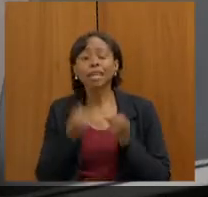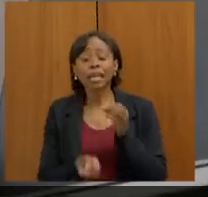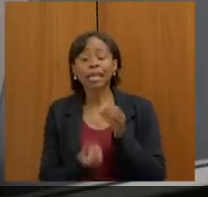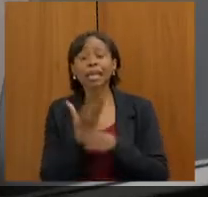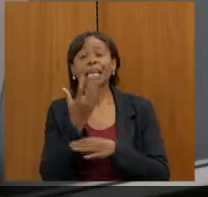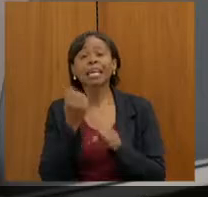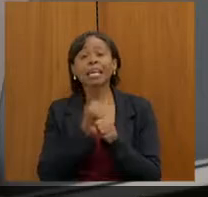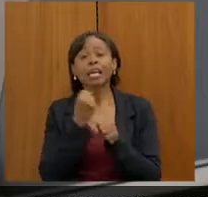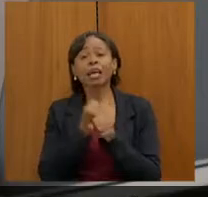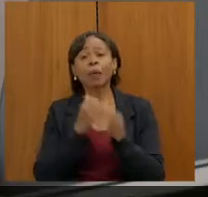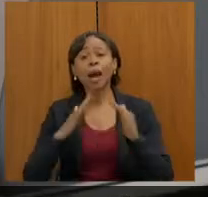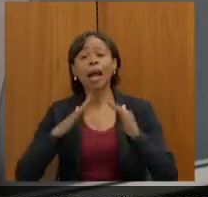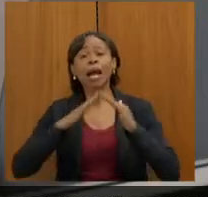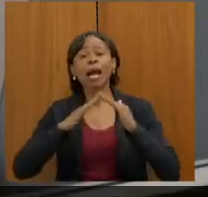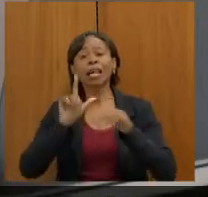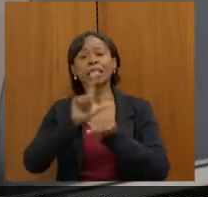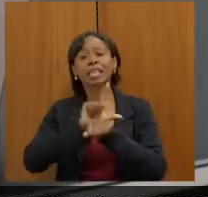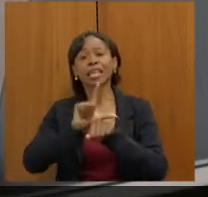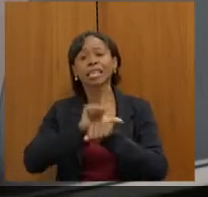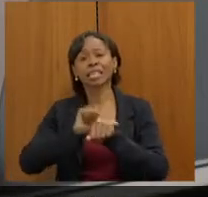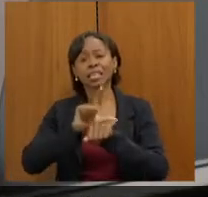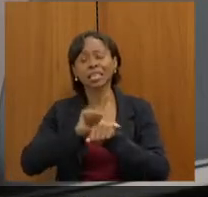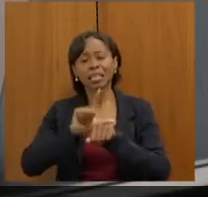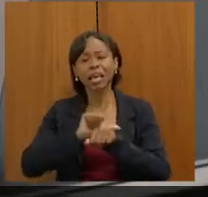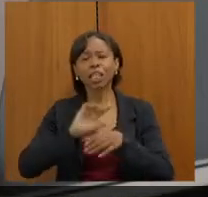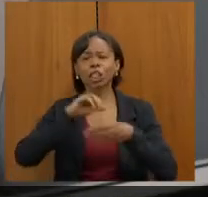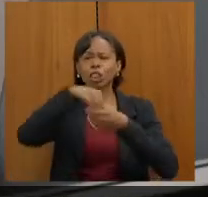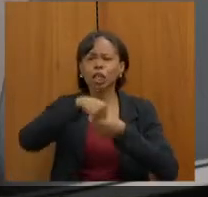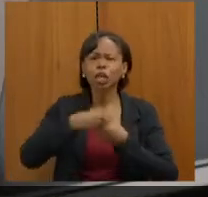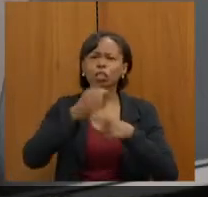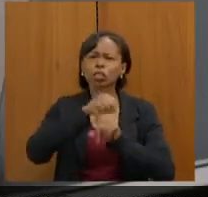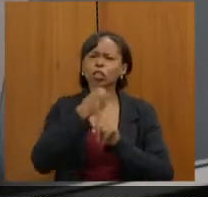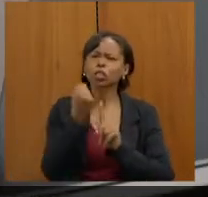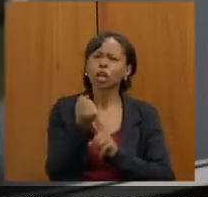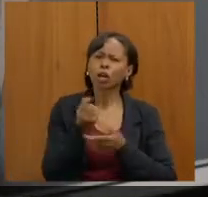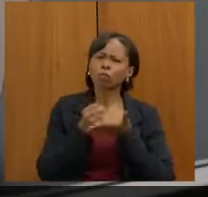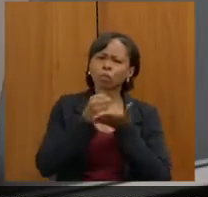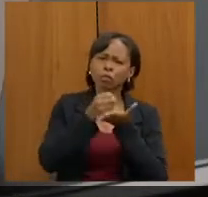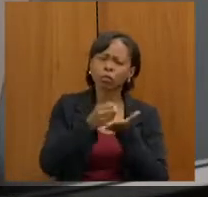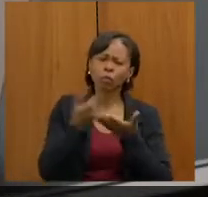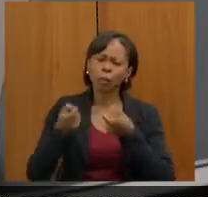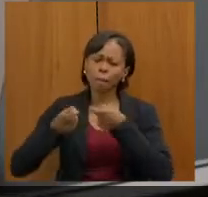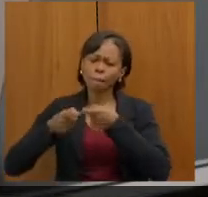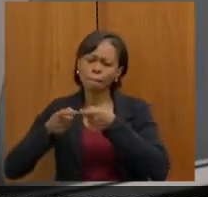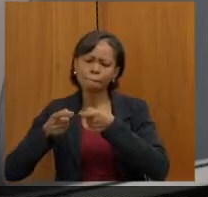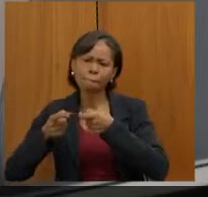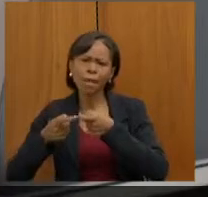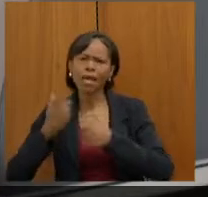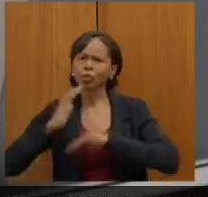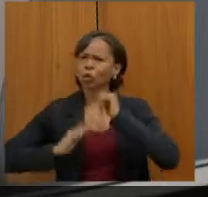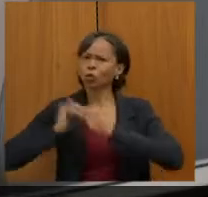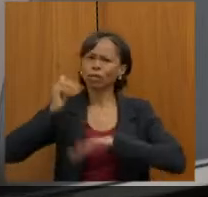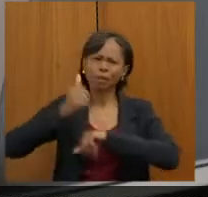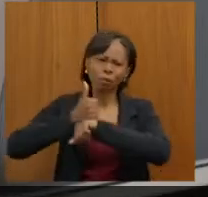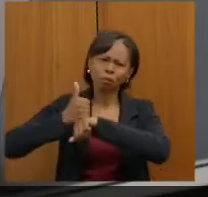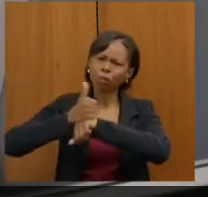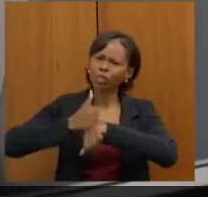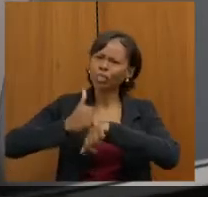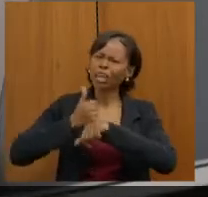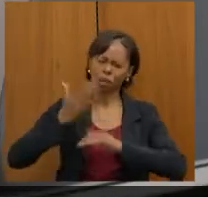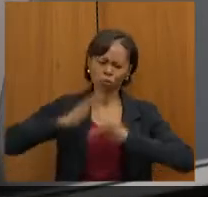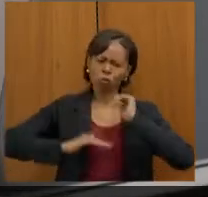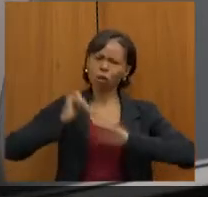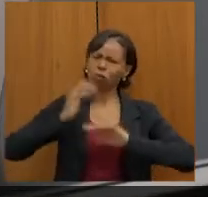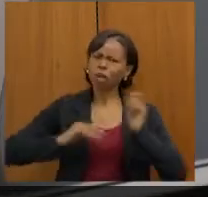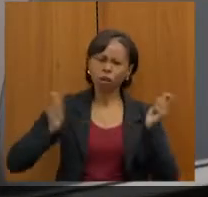os projetos necessários de assistência social médica com profissão para aquela mulher